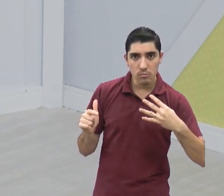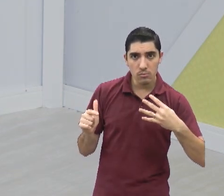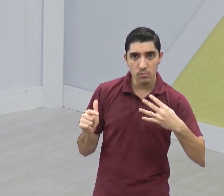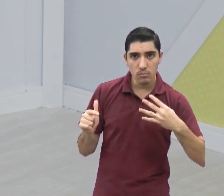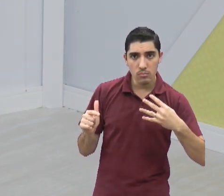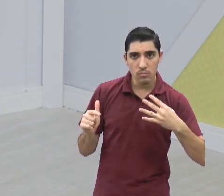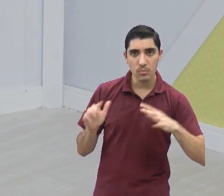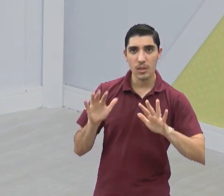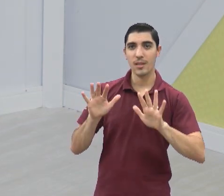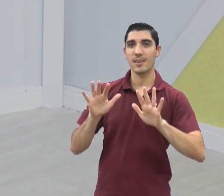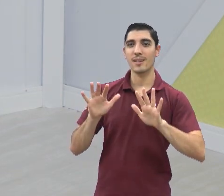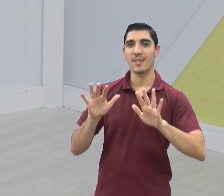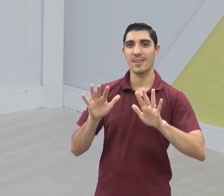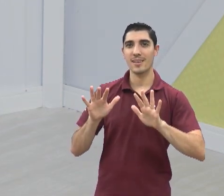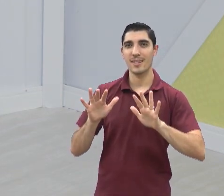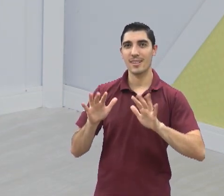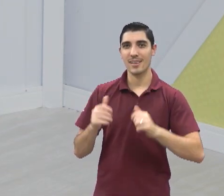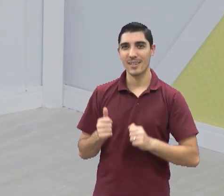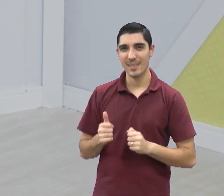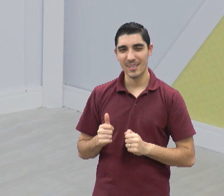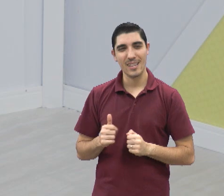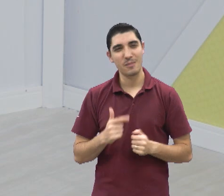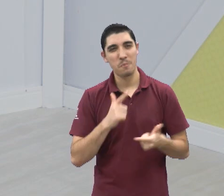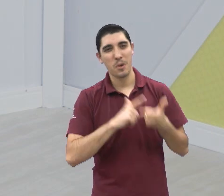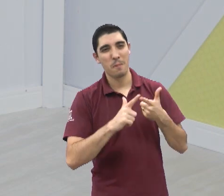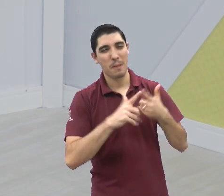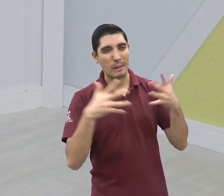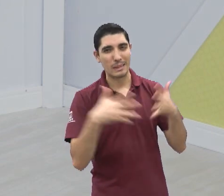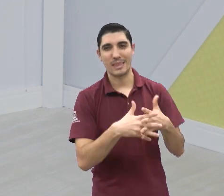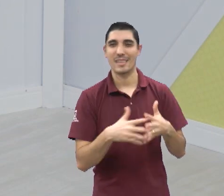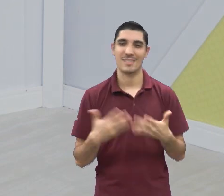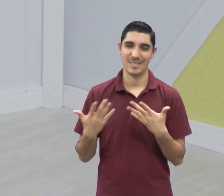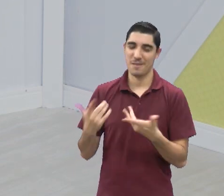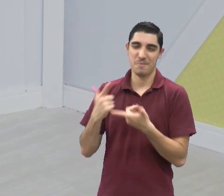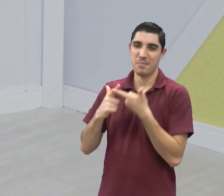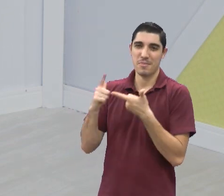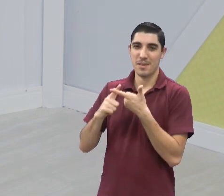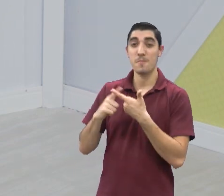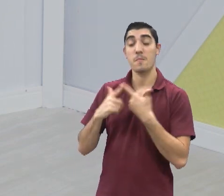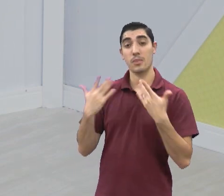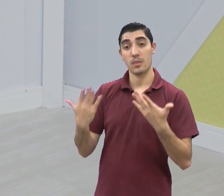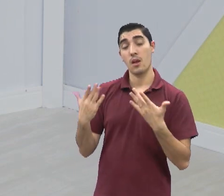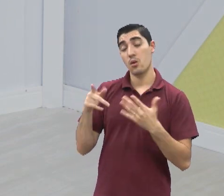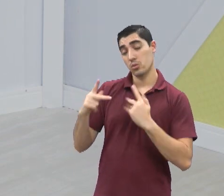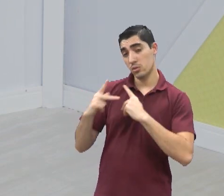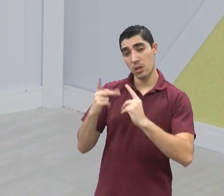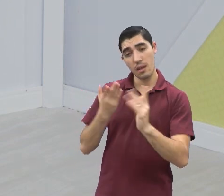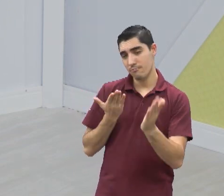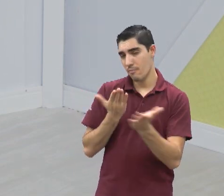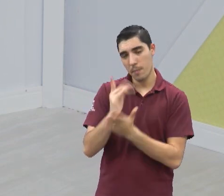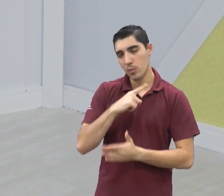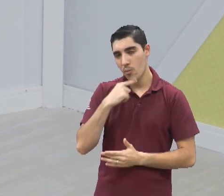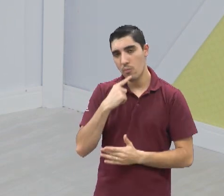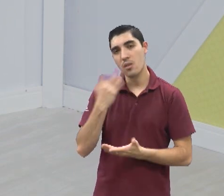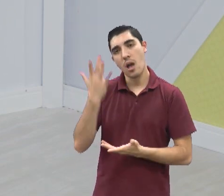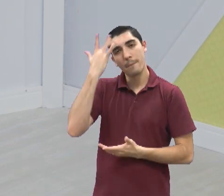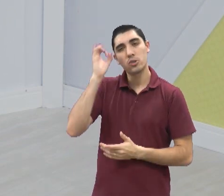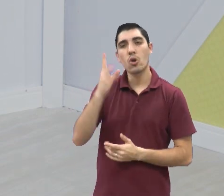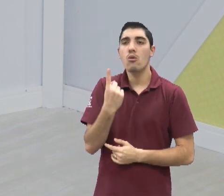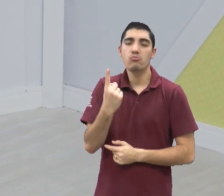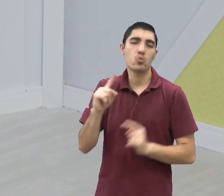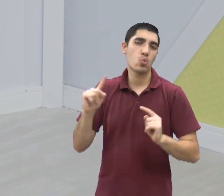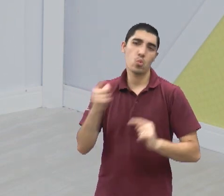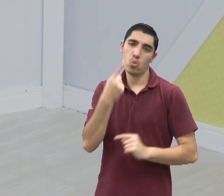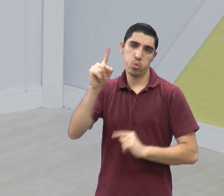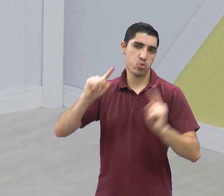Pera aí, que beleza. Engripou. Passa, não tem problema. Mas os meninos, então, eles estão eliminados, não tem mais chance, cumprem tabela amanhã contra a equipe do